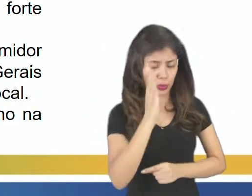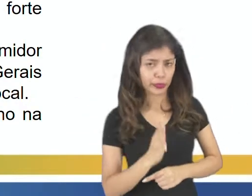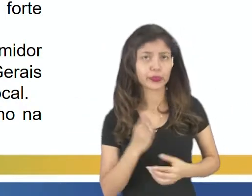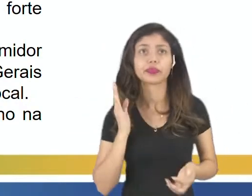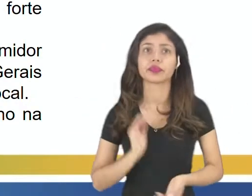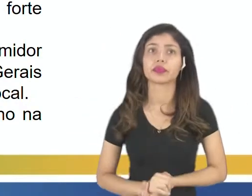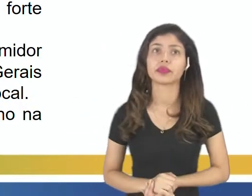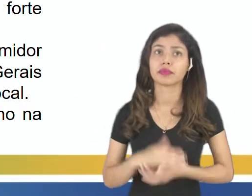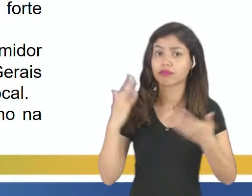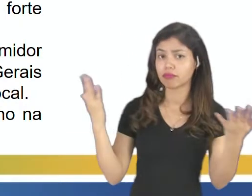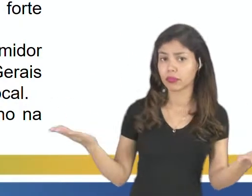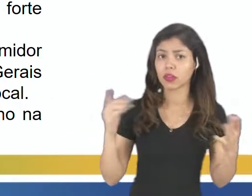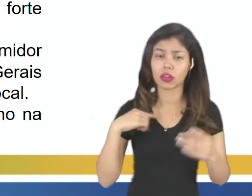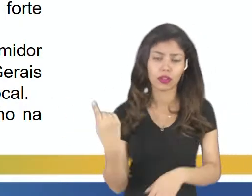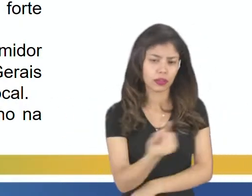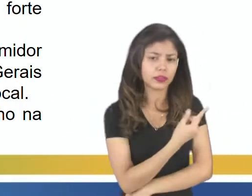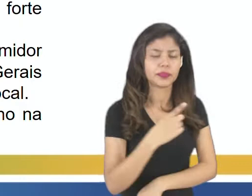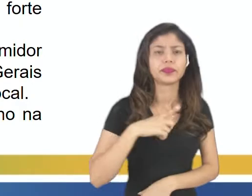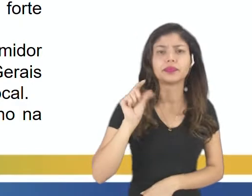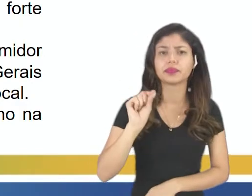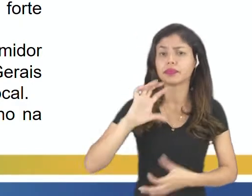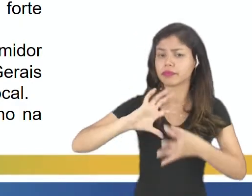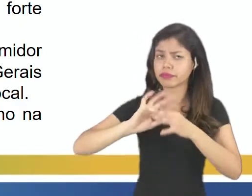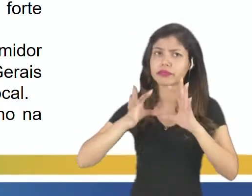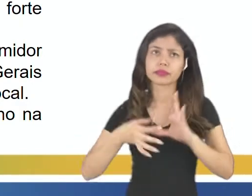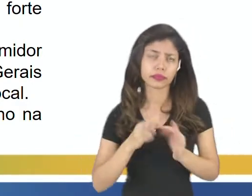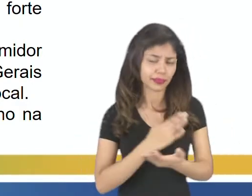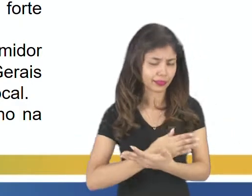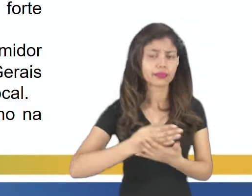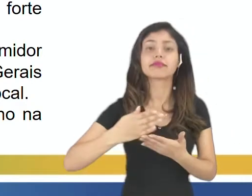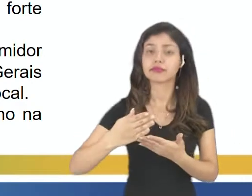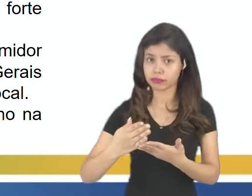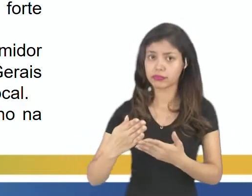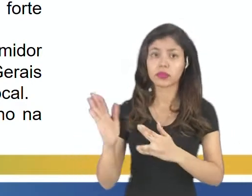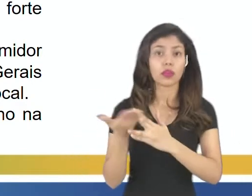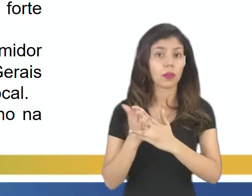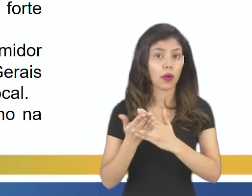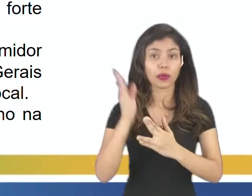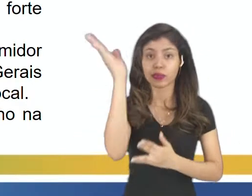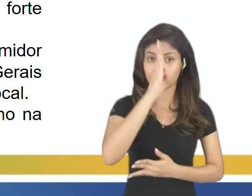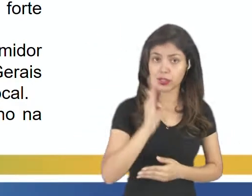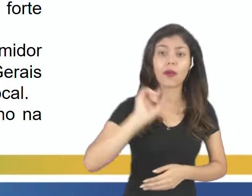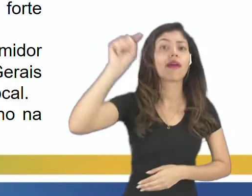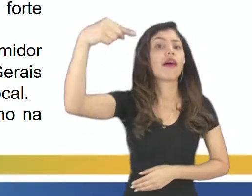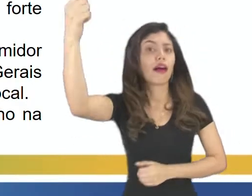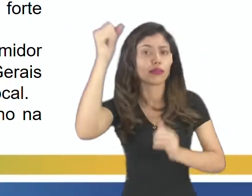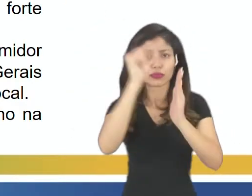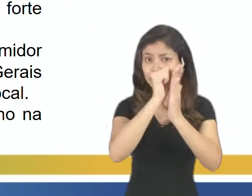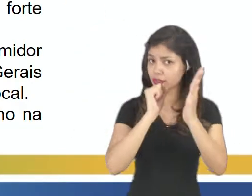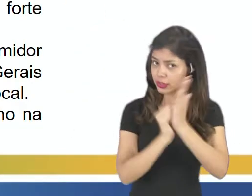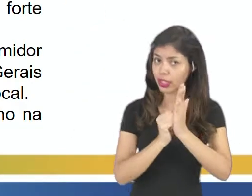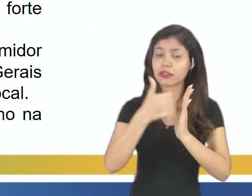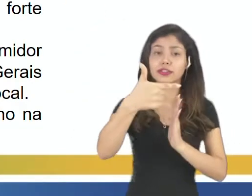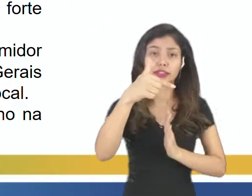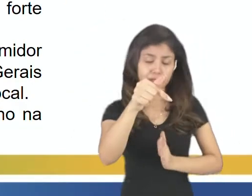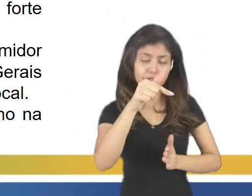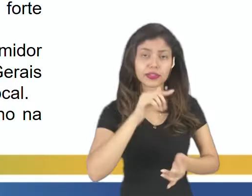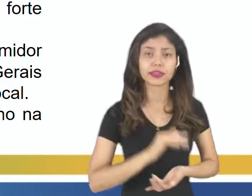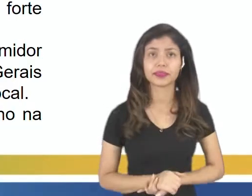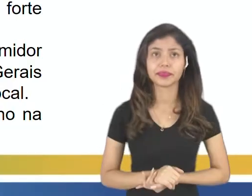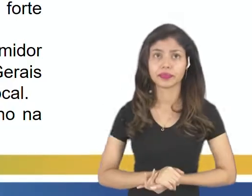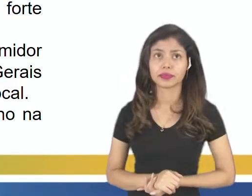brasileiros. Então, nós temos aí esse contexto inicial, né, do barroco no Brasil lá no século